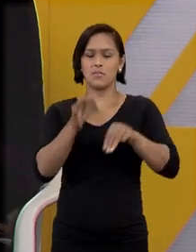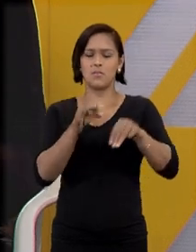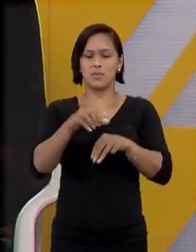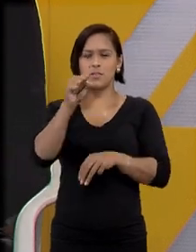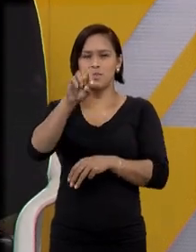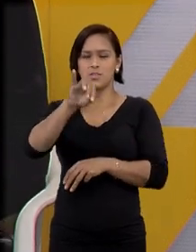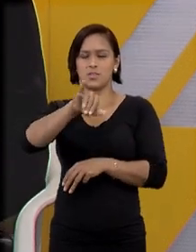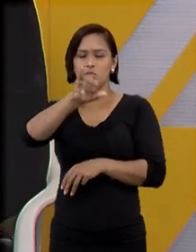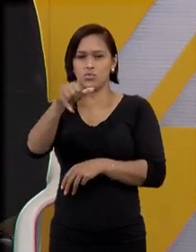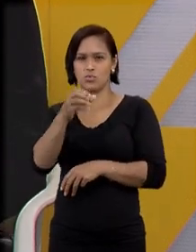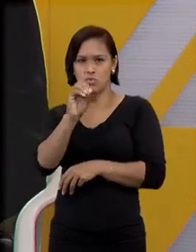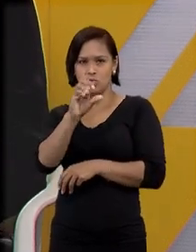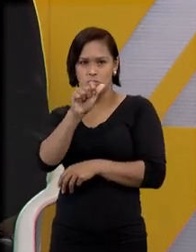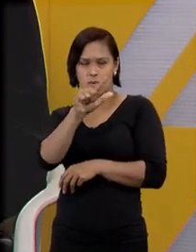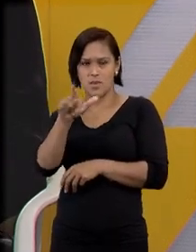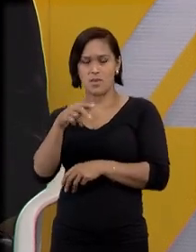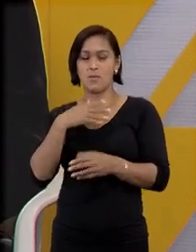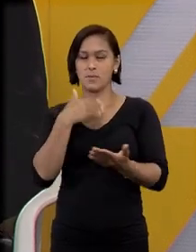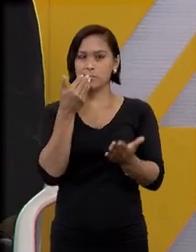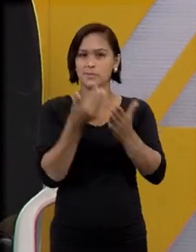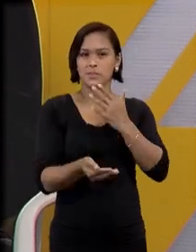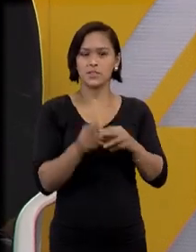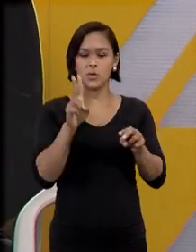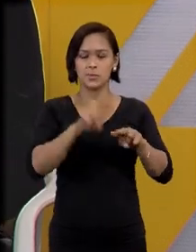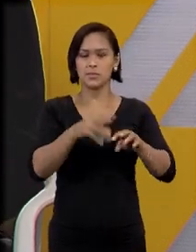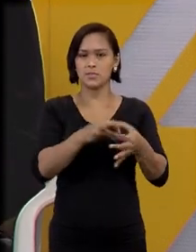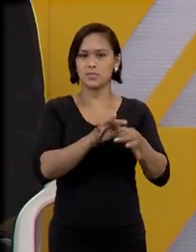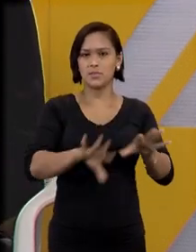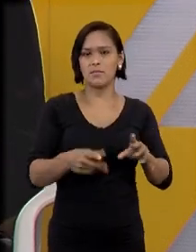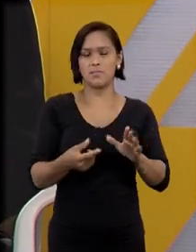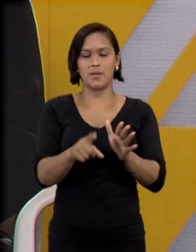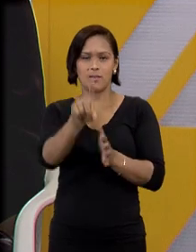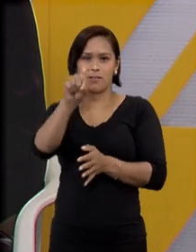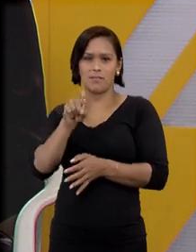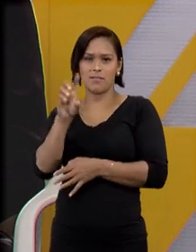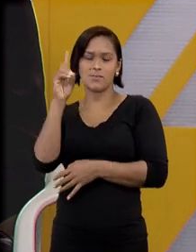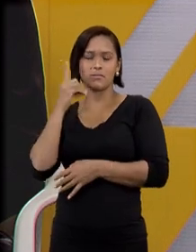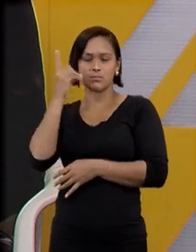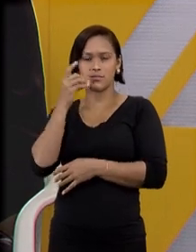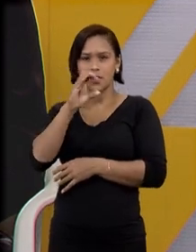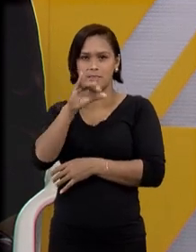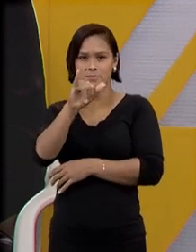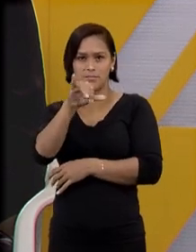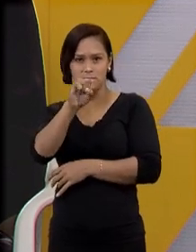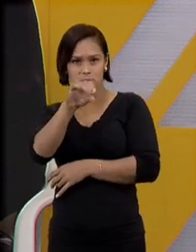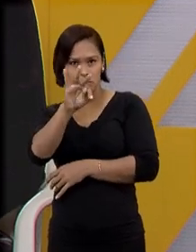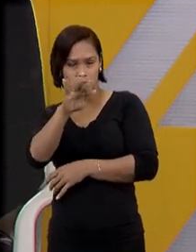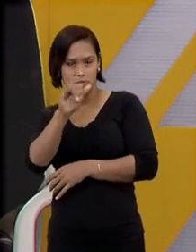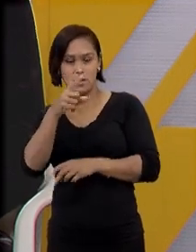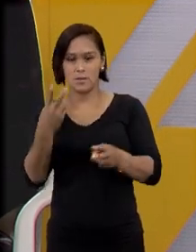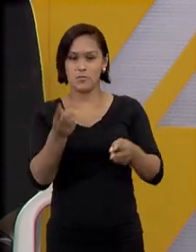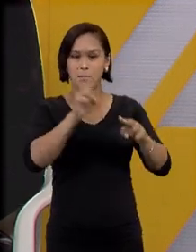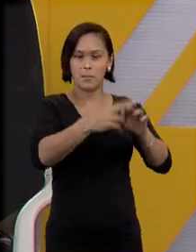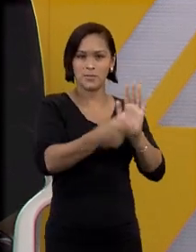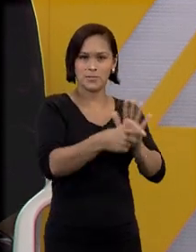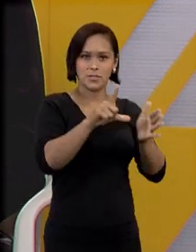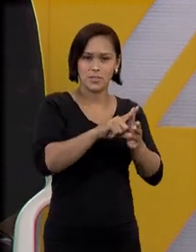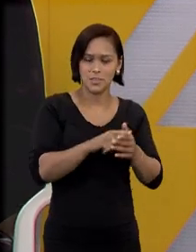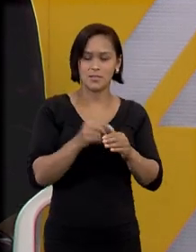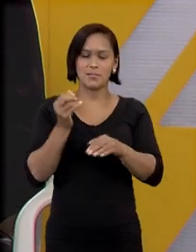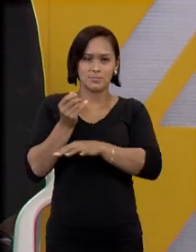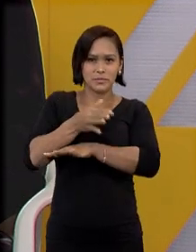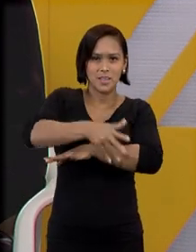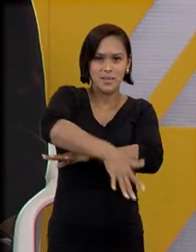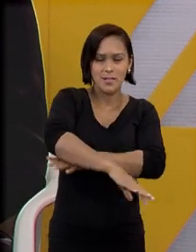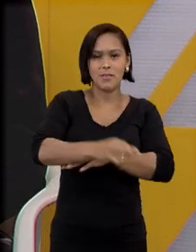Olá! O ministro do STJ, Joel Ilan Paciornik, negou o pedido de liberdade para a ex-deputada Cristiane Brasil, presa preventivamente